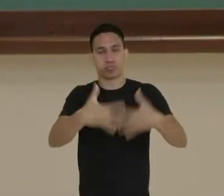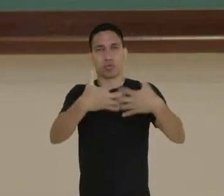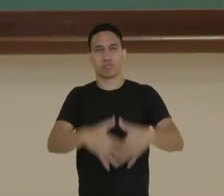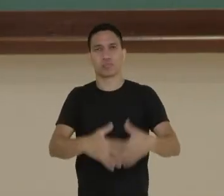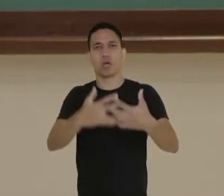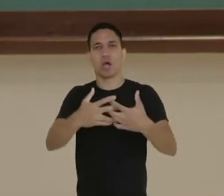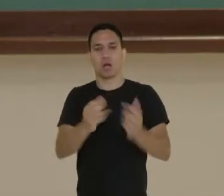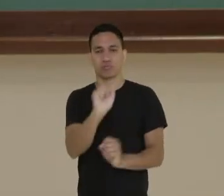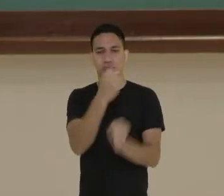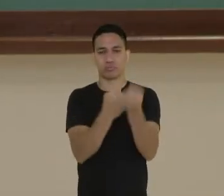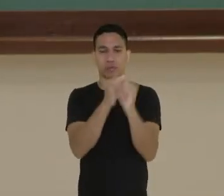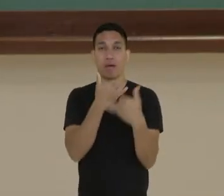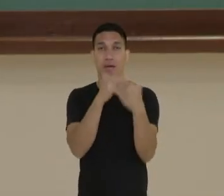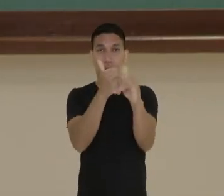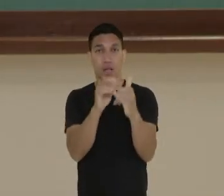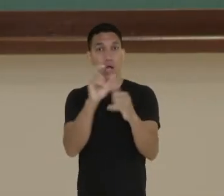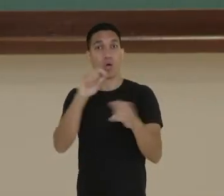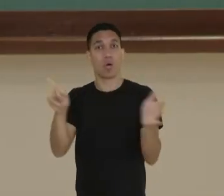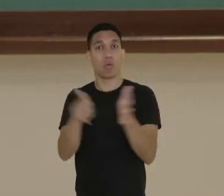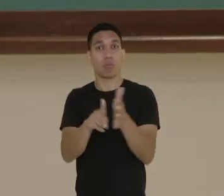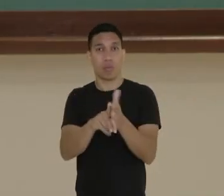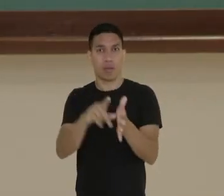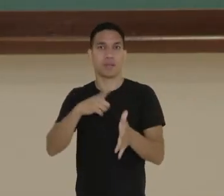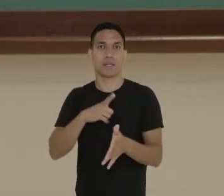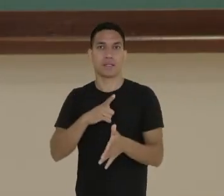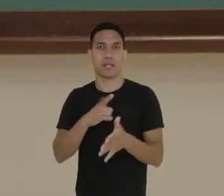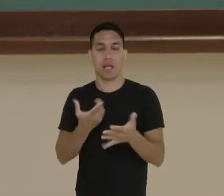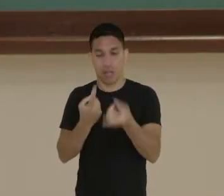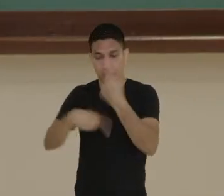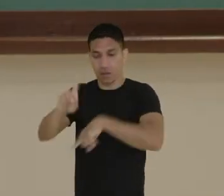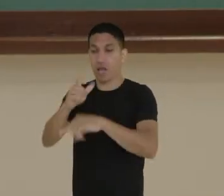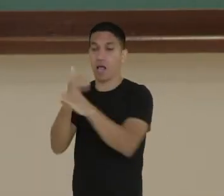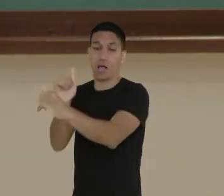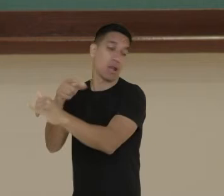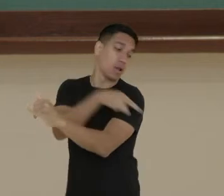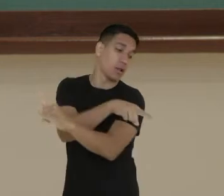de geração de energia elétrica através